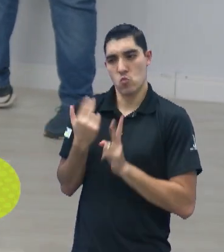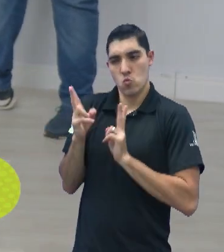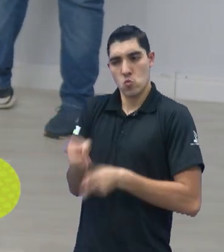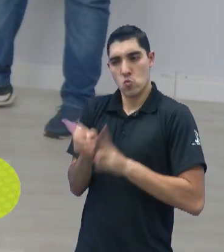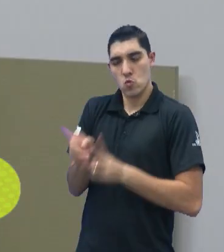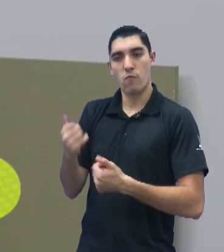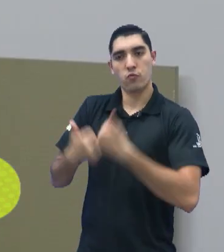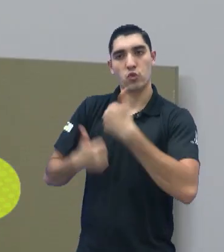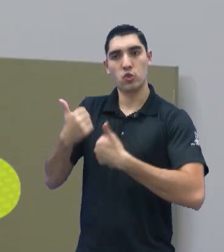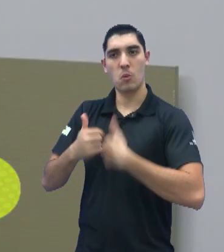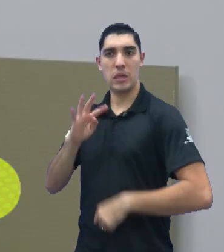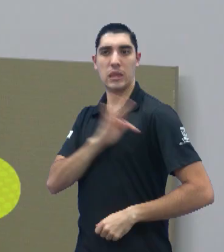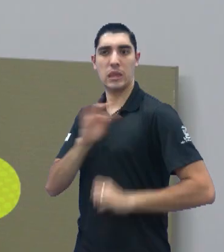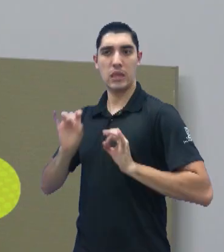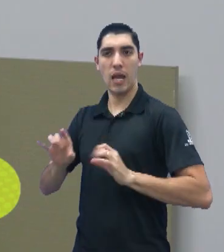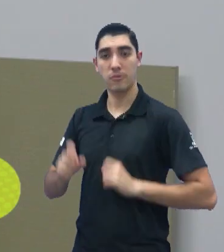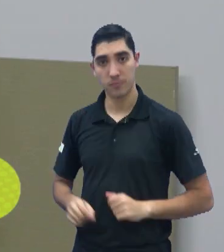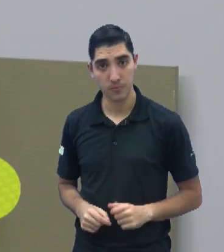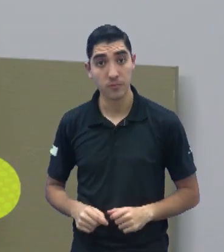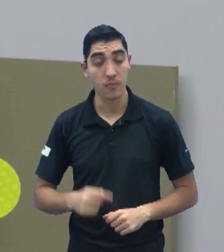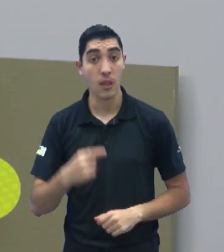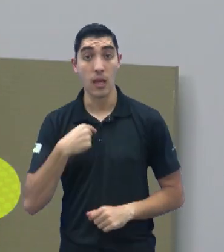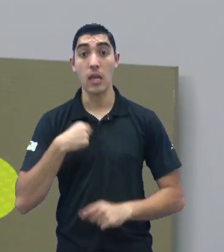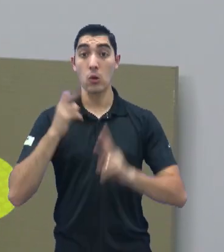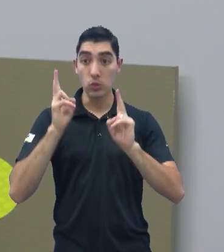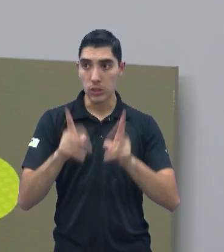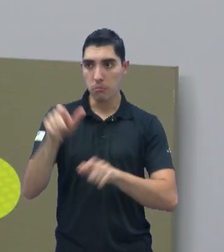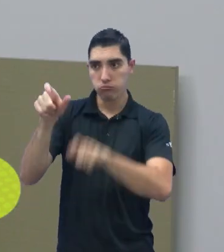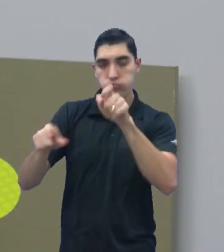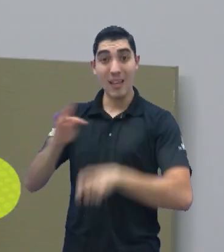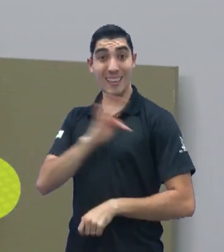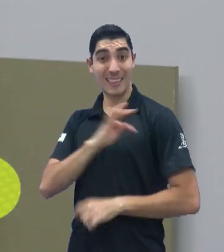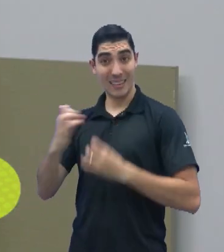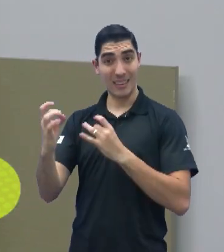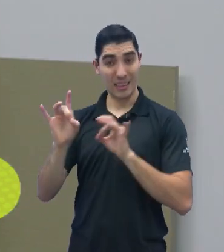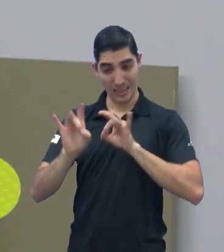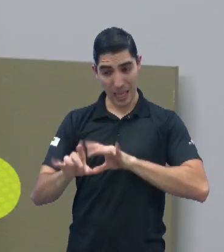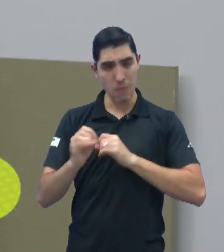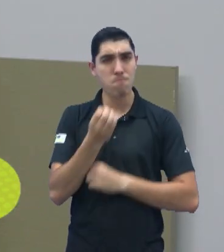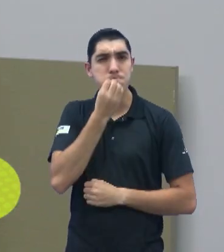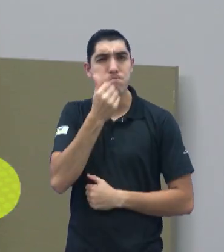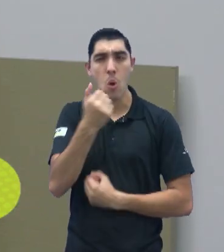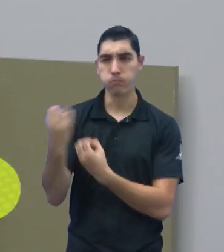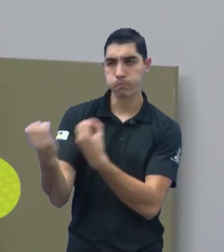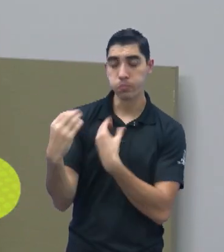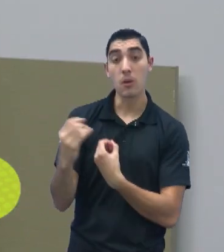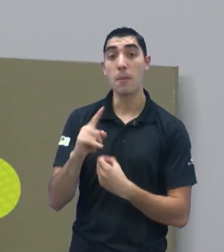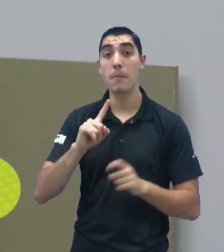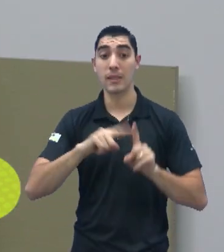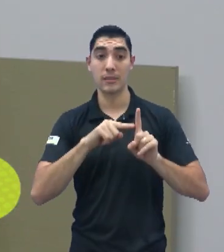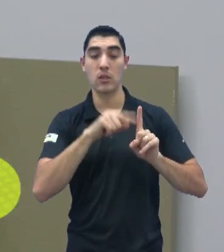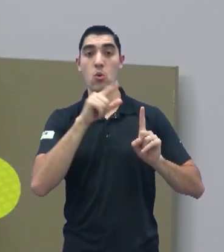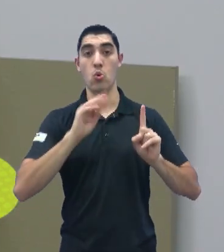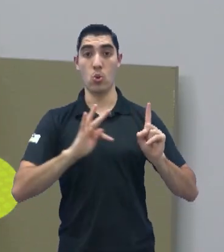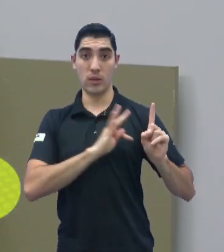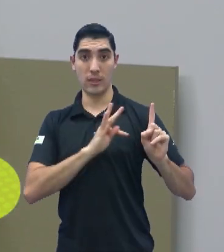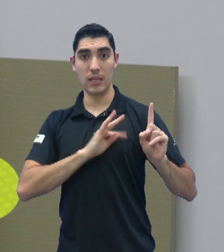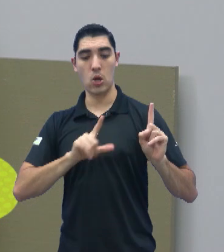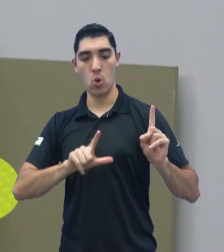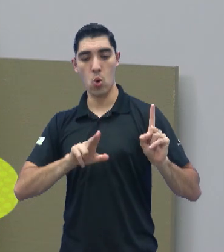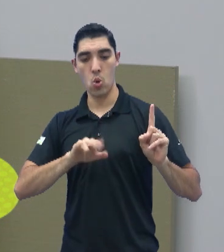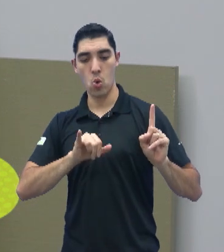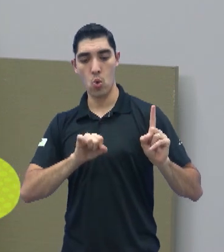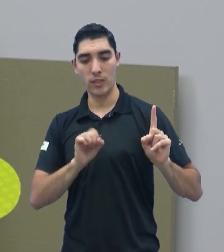treinador? Então, eu sempre tive bons treinadores, né? Mas um treinador que despertava muito esse interesse em mim era o Ferreirão, né? Luiz Carlos Ferreira, que era um